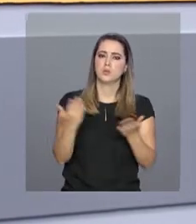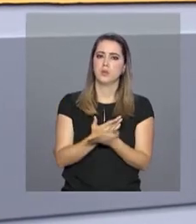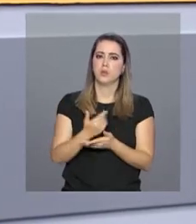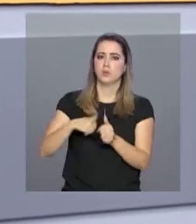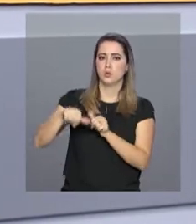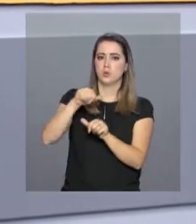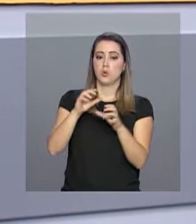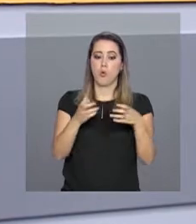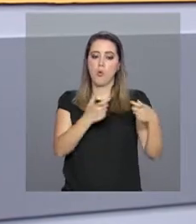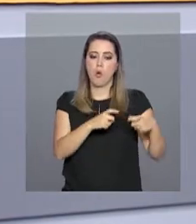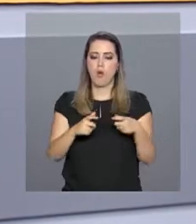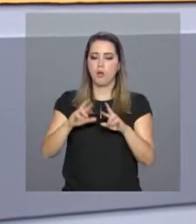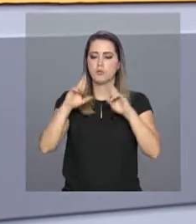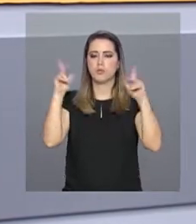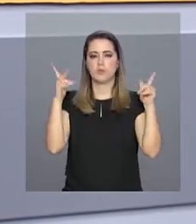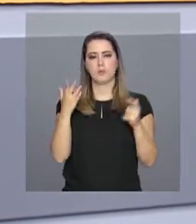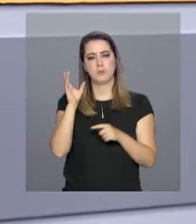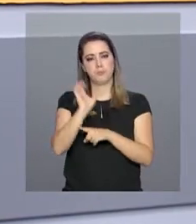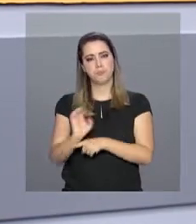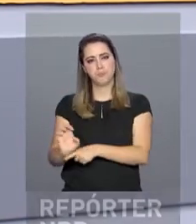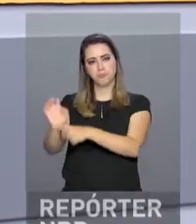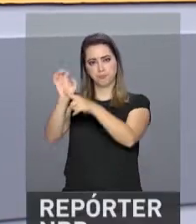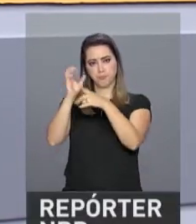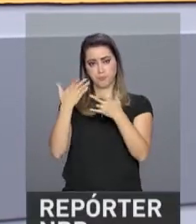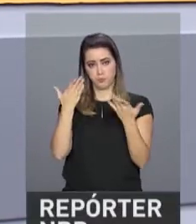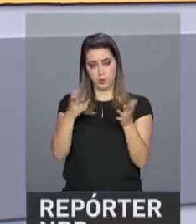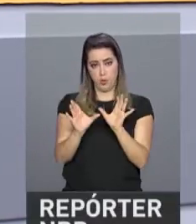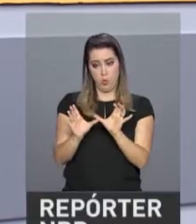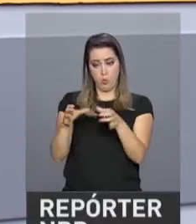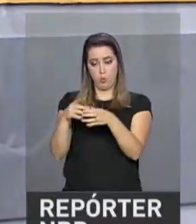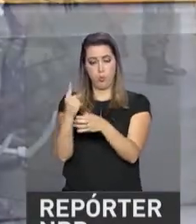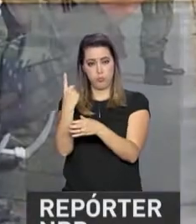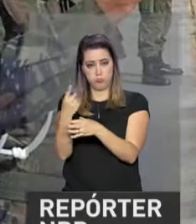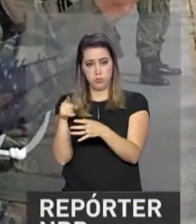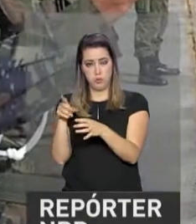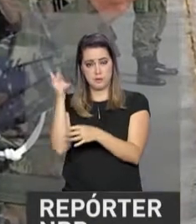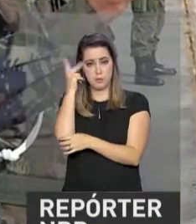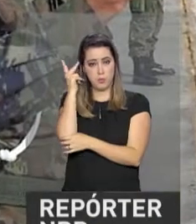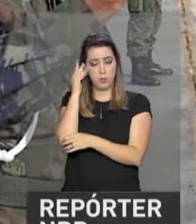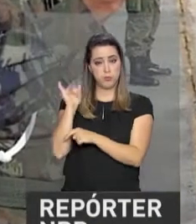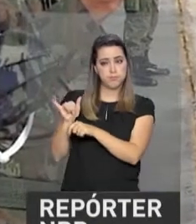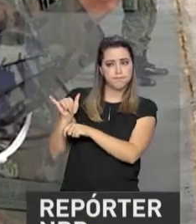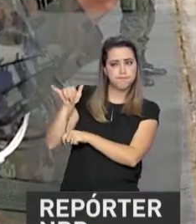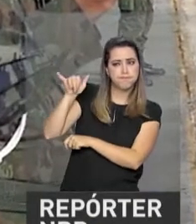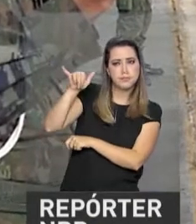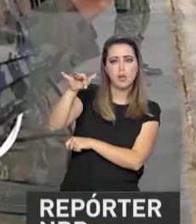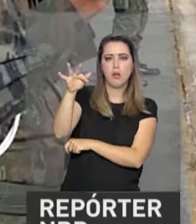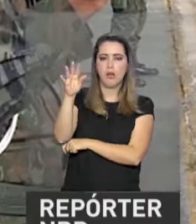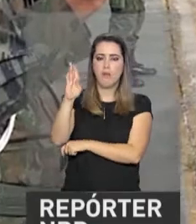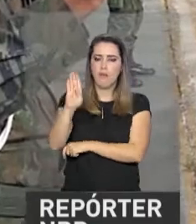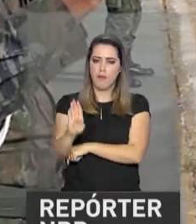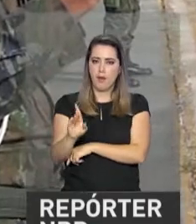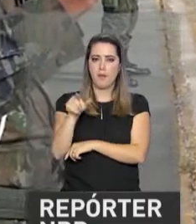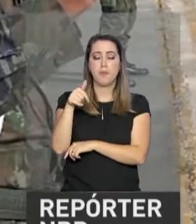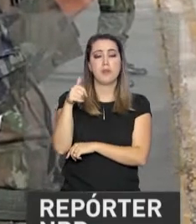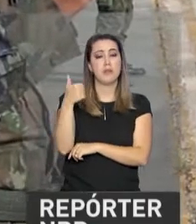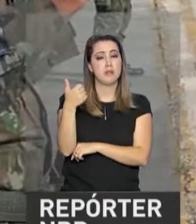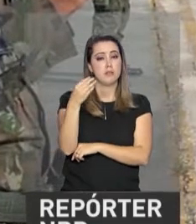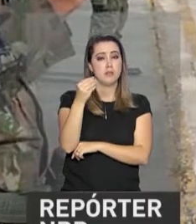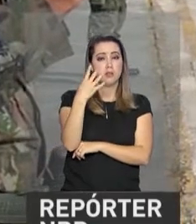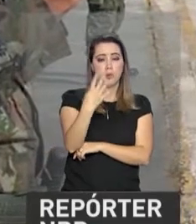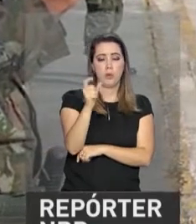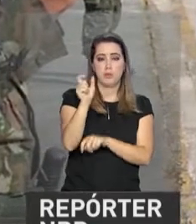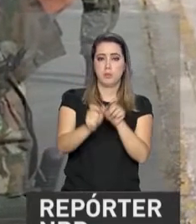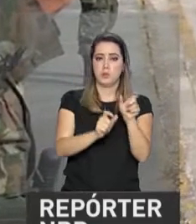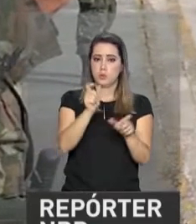transferidos para outros estados o primeiro grupo foi para são paulo em um avião da força aérea brasileira são 104